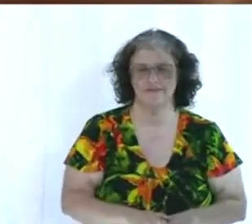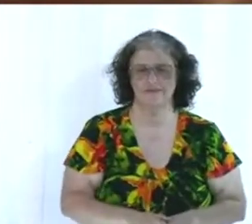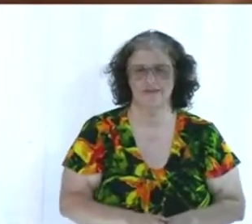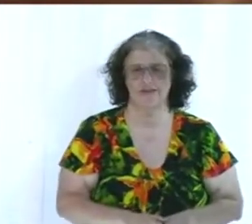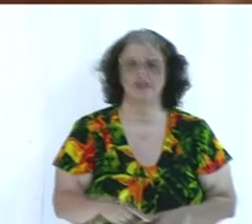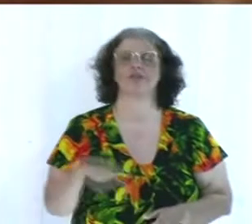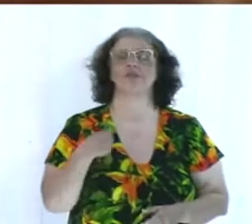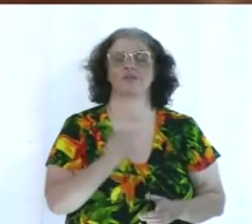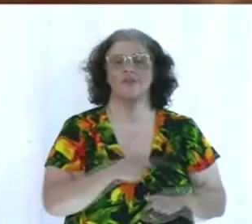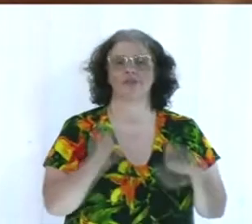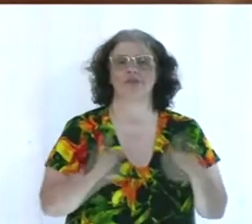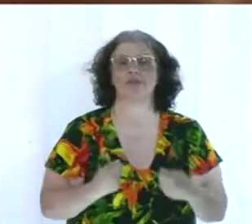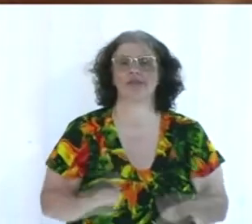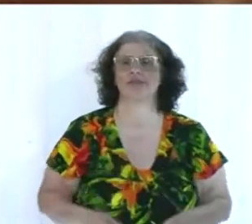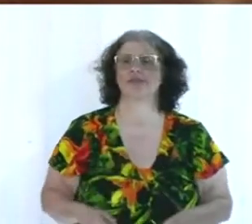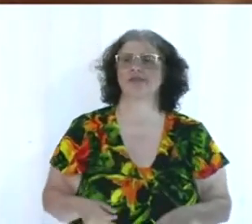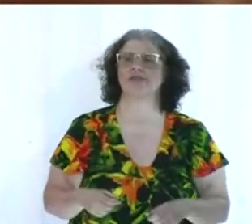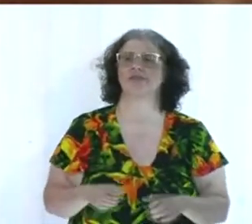o Evangelho.